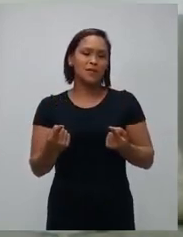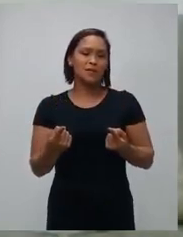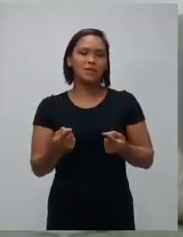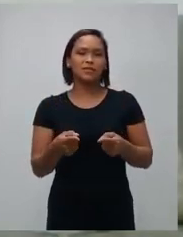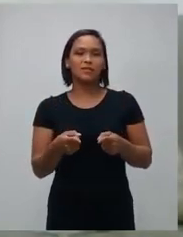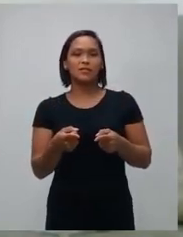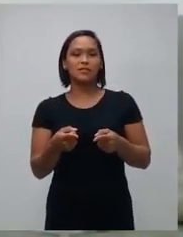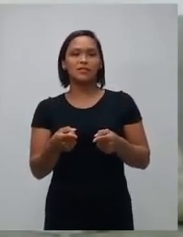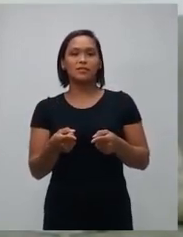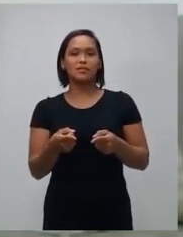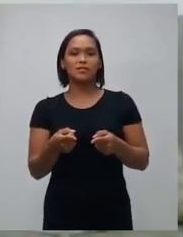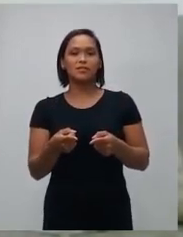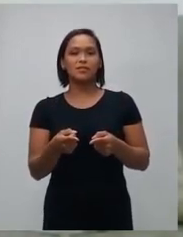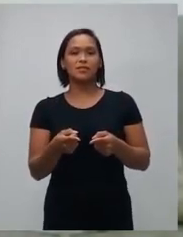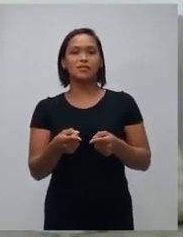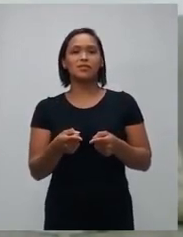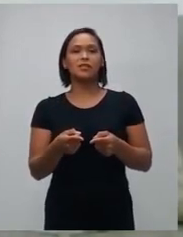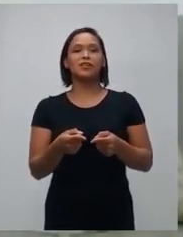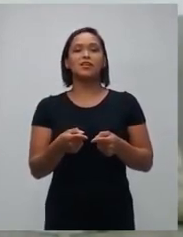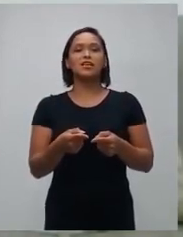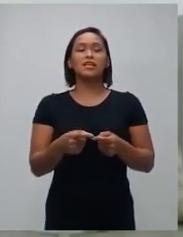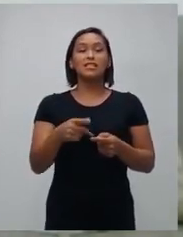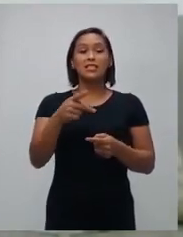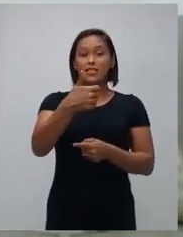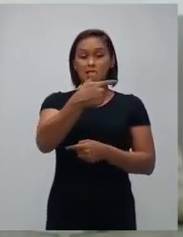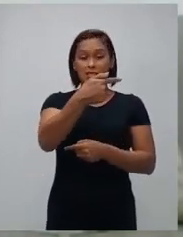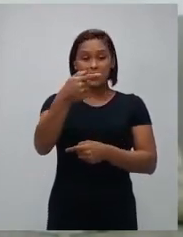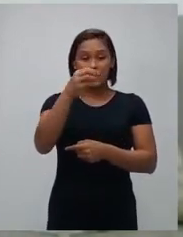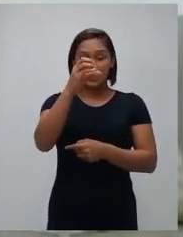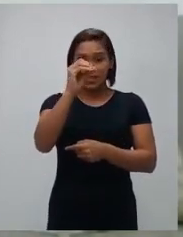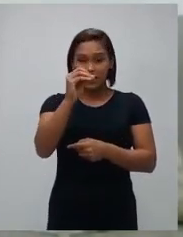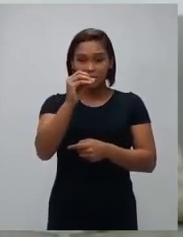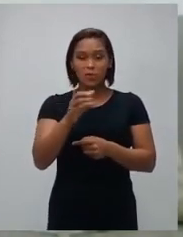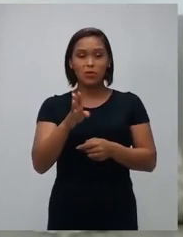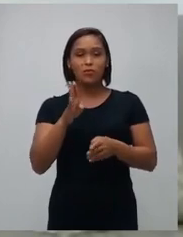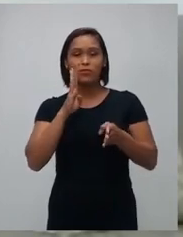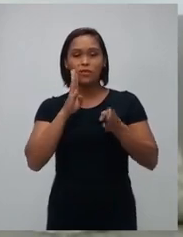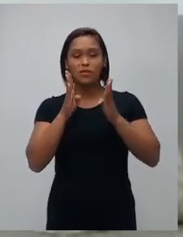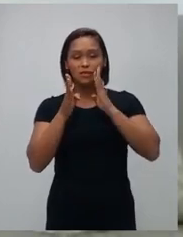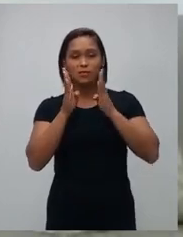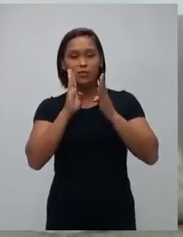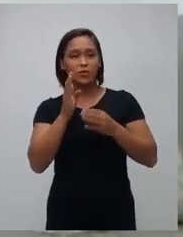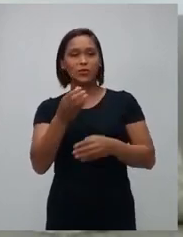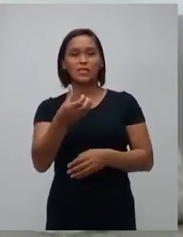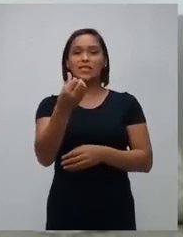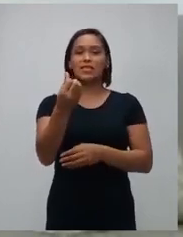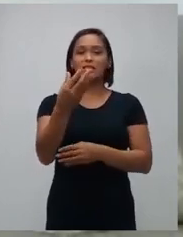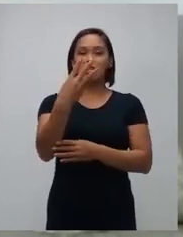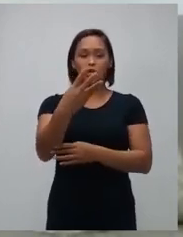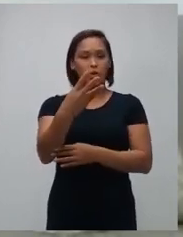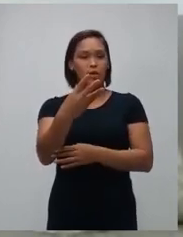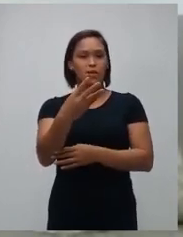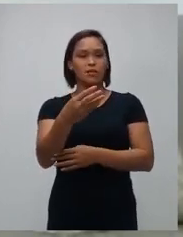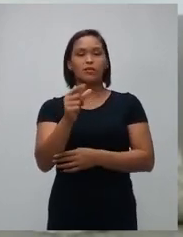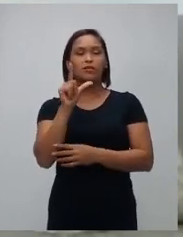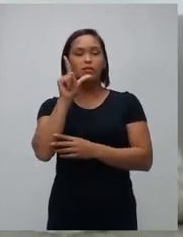de 70 mil no Facebook, mais de 64 mil no Twitter e no